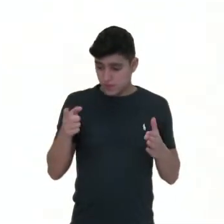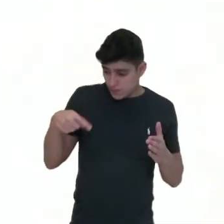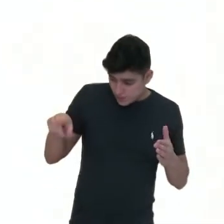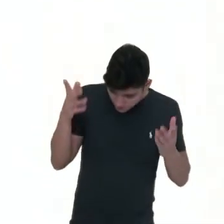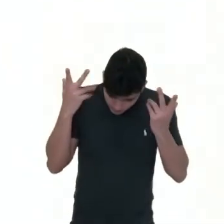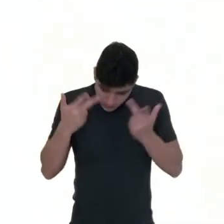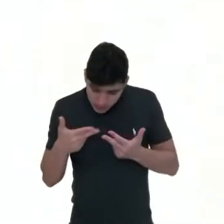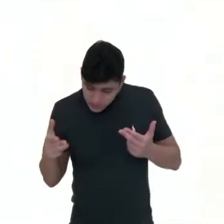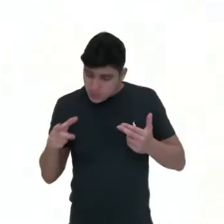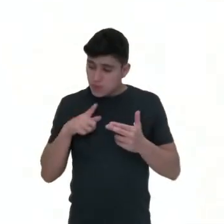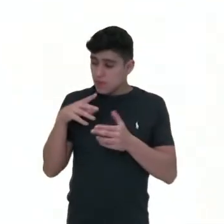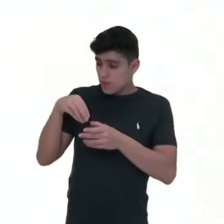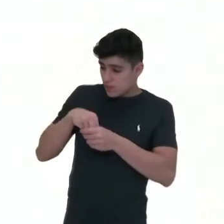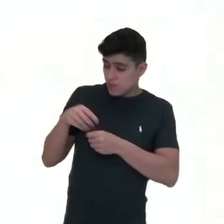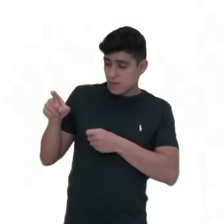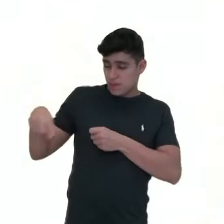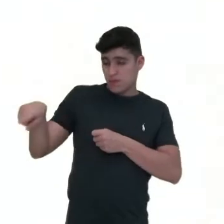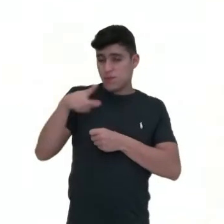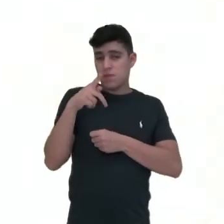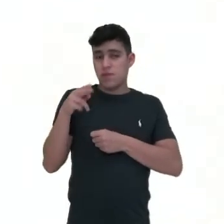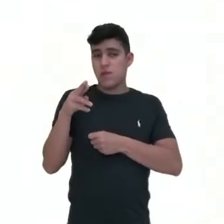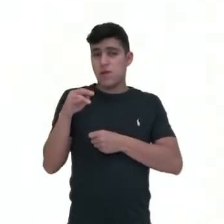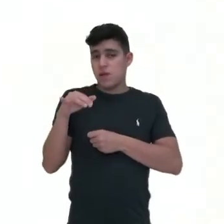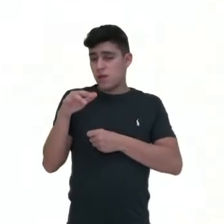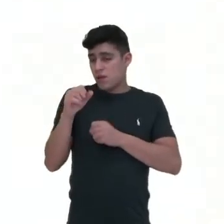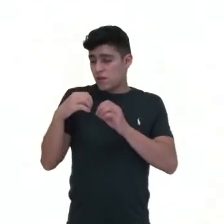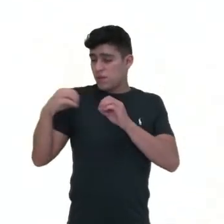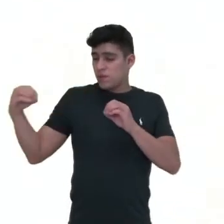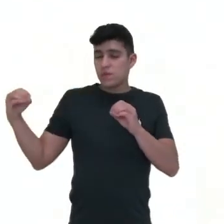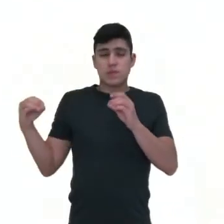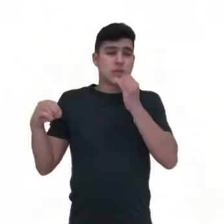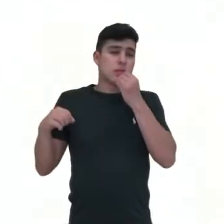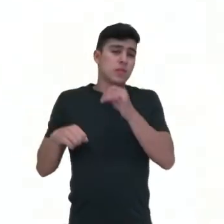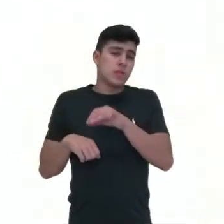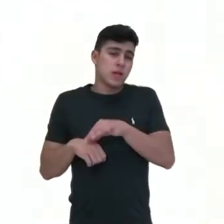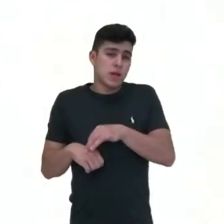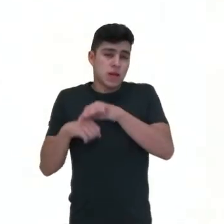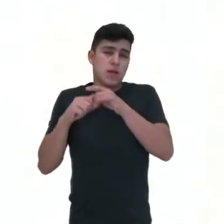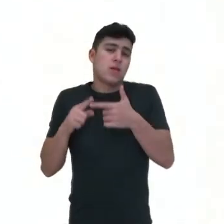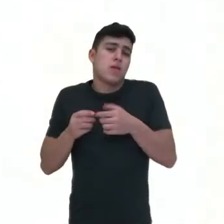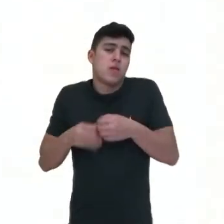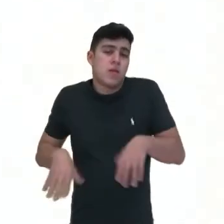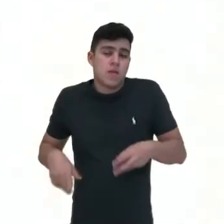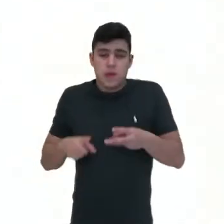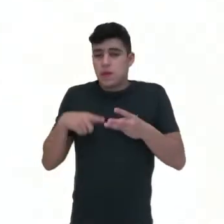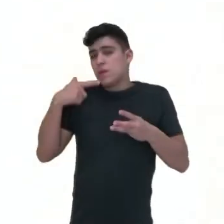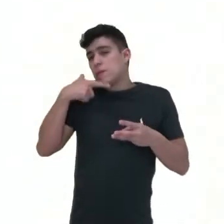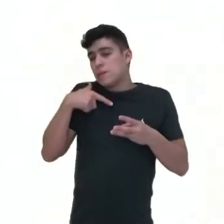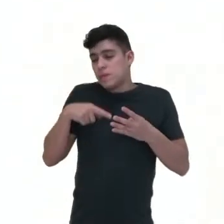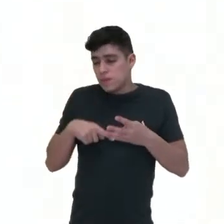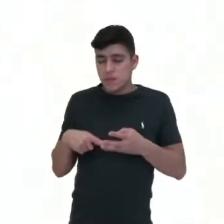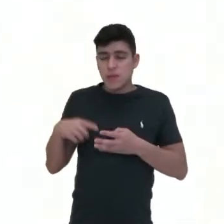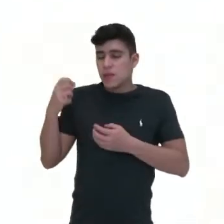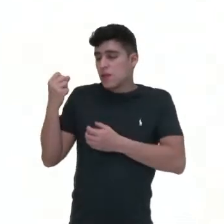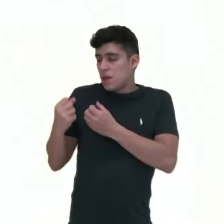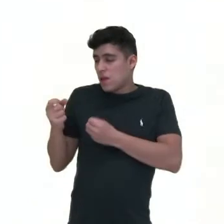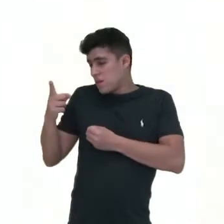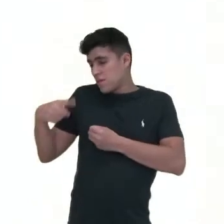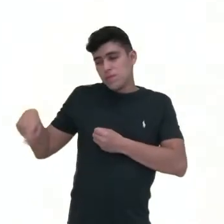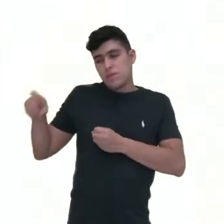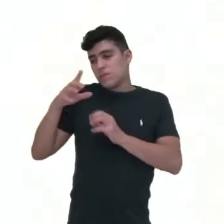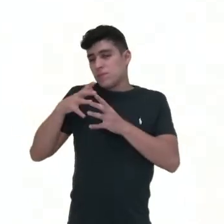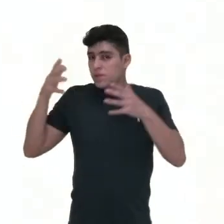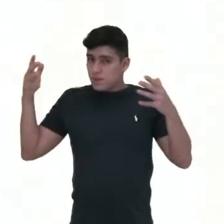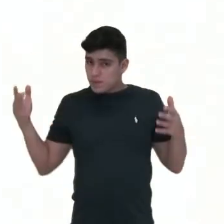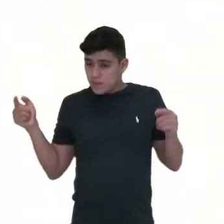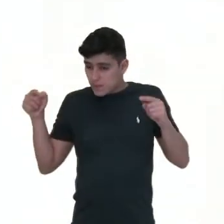qualquer tipo de origem animal, como carnes, ovos, queijos e laticínios em geral.